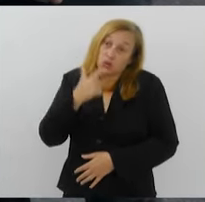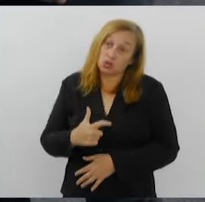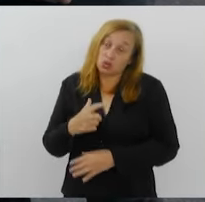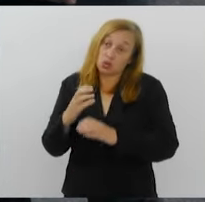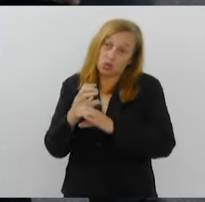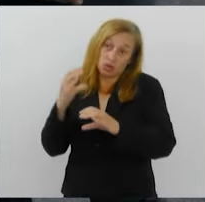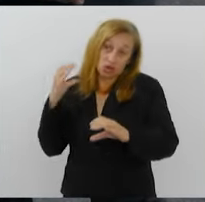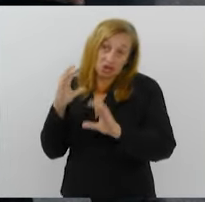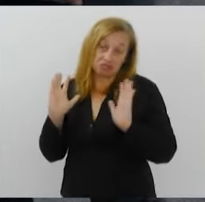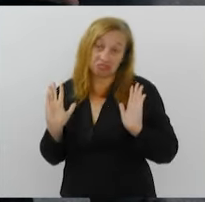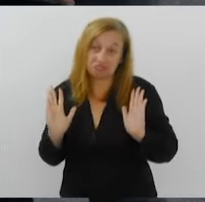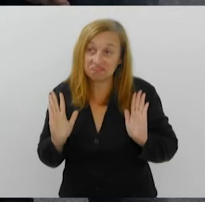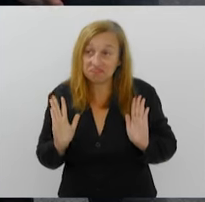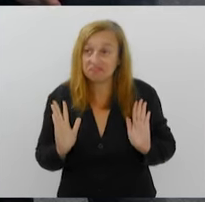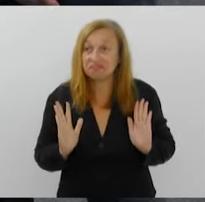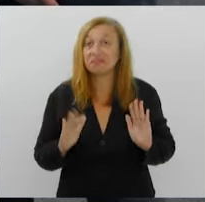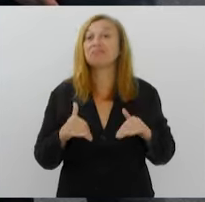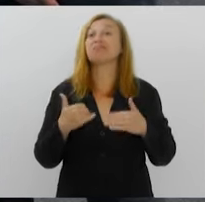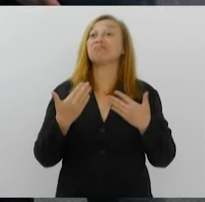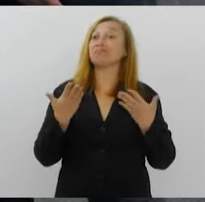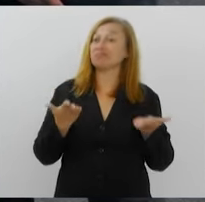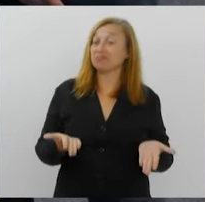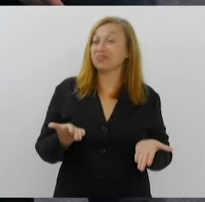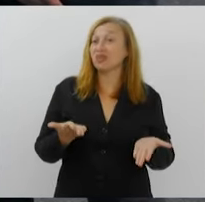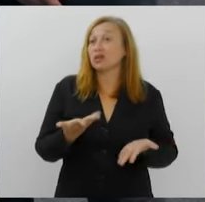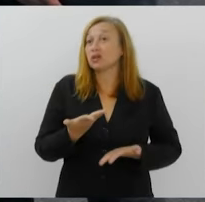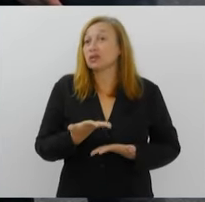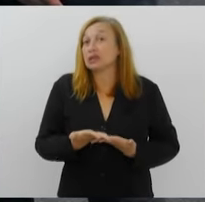engenheiro civil. Então, não há